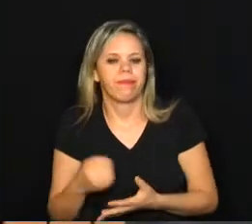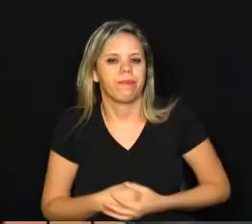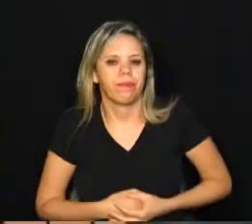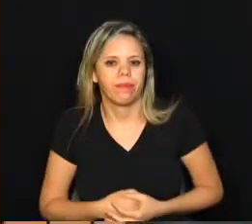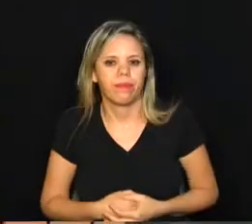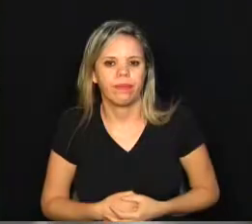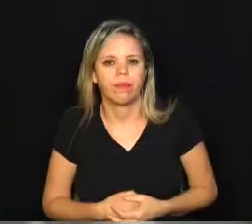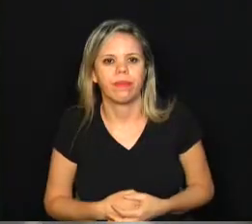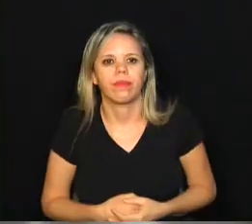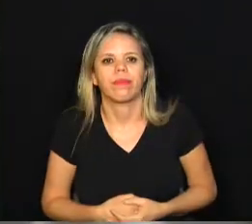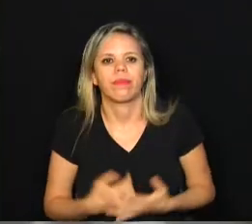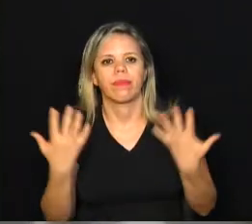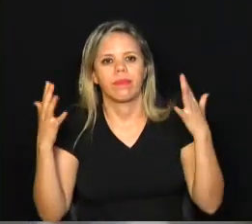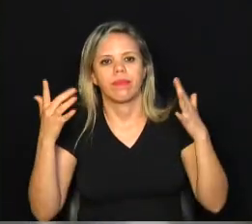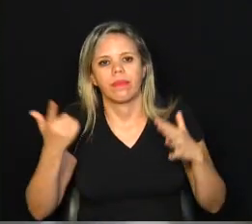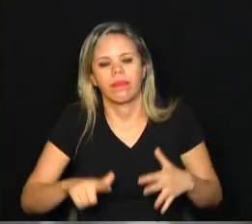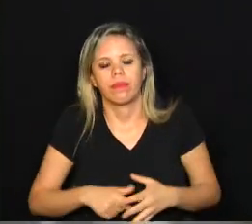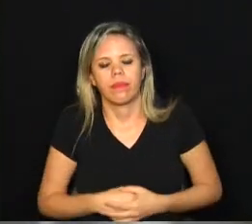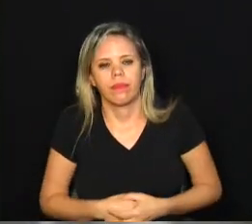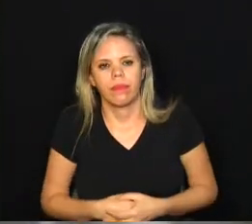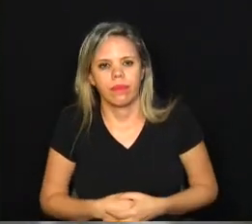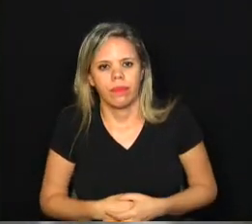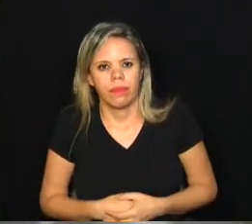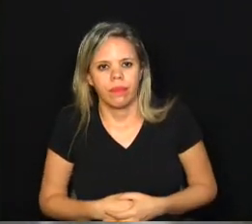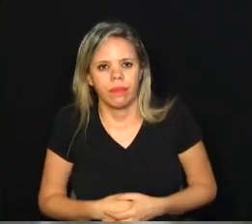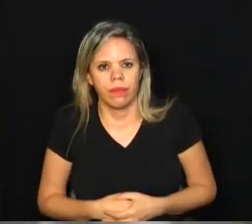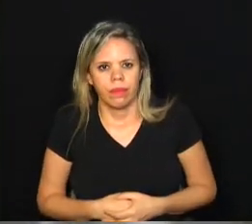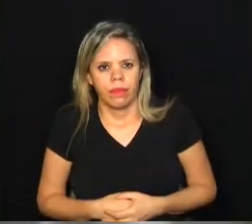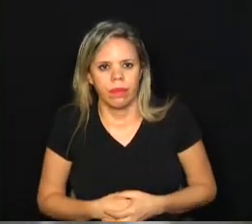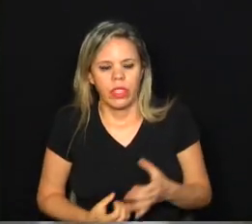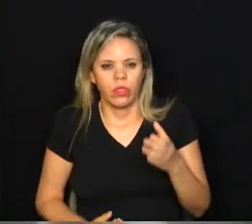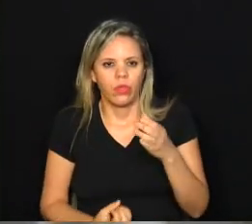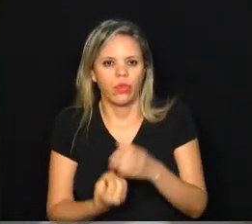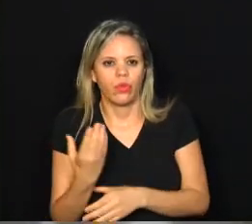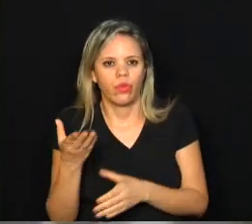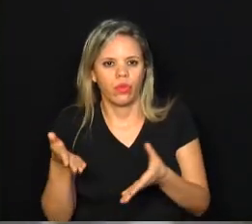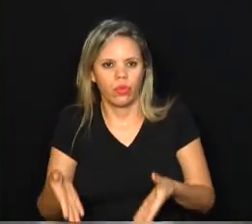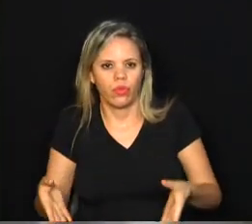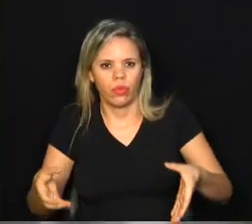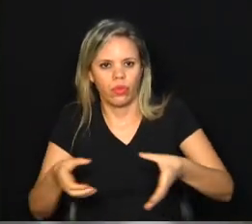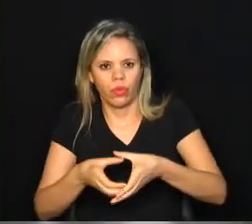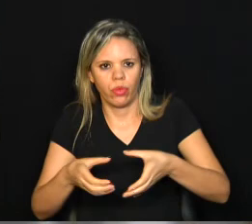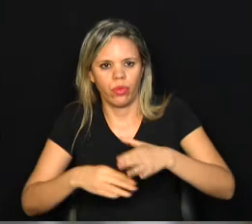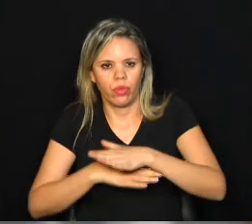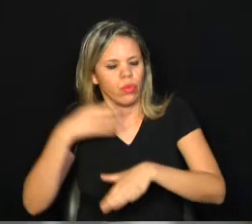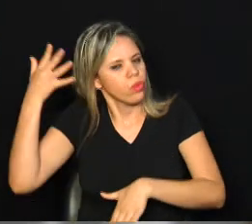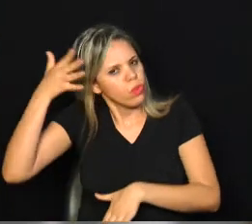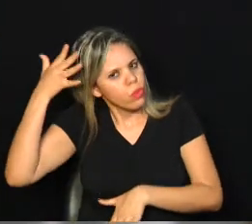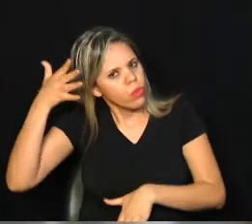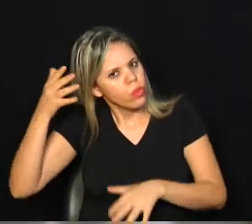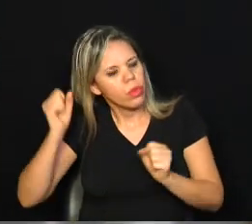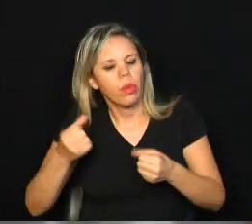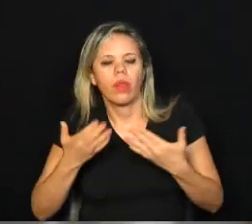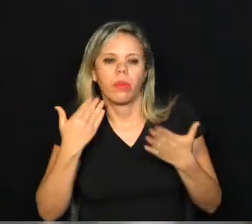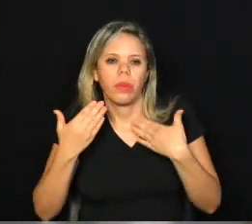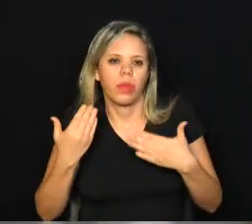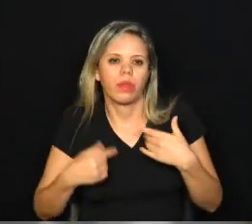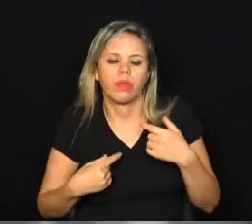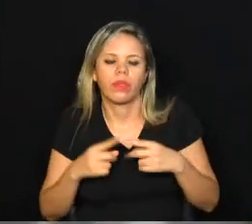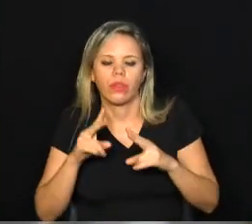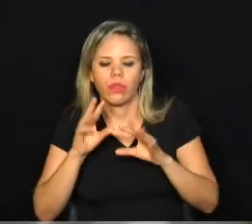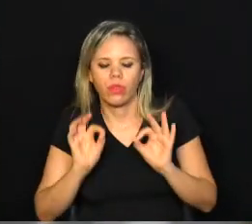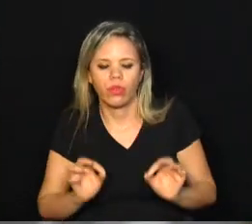novo, também quero parabenizar, né, a criação, né, desse fórum onde a gente pode discutir esse tipo de